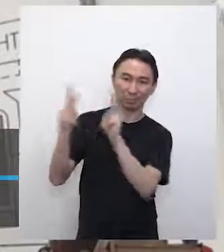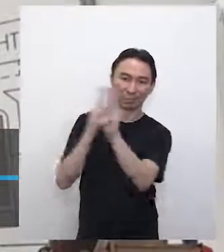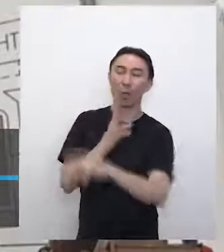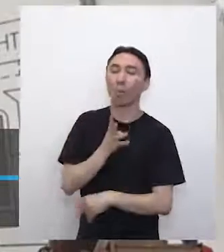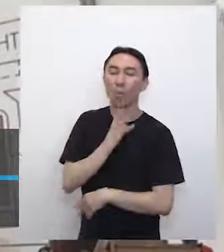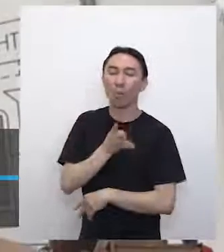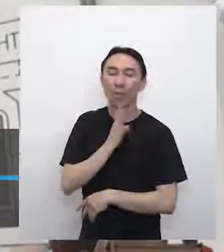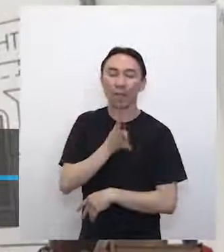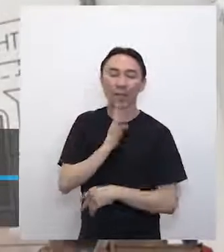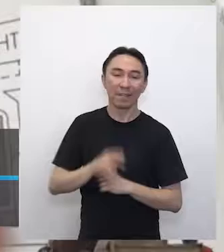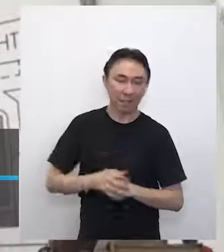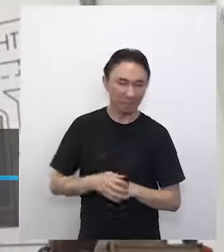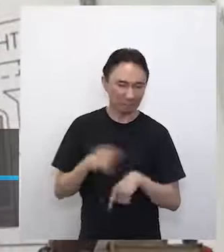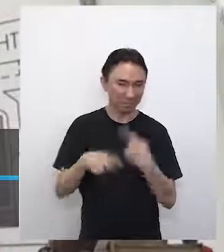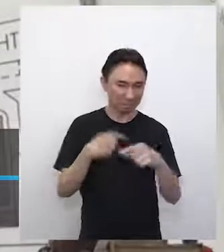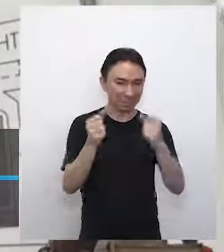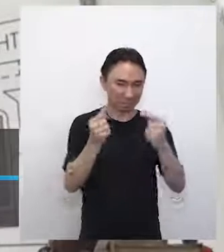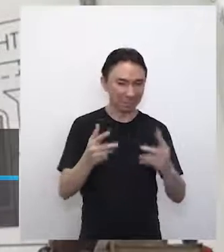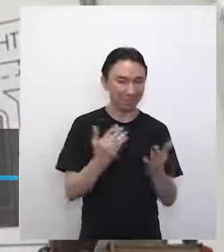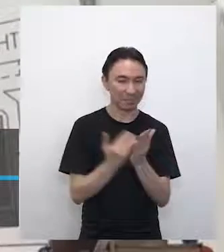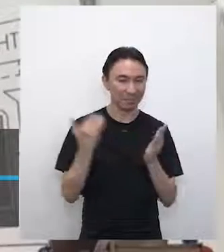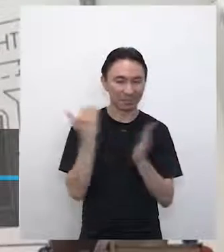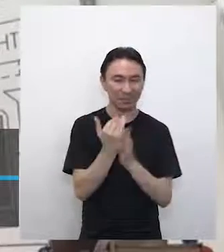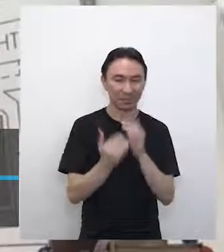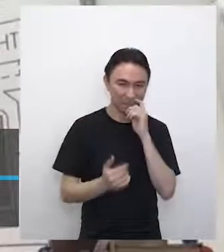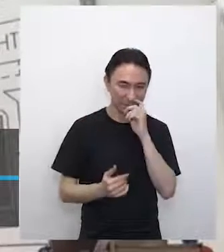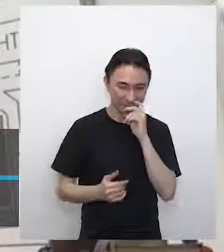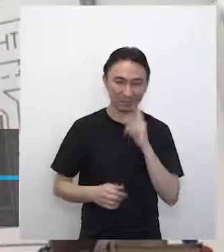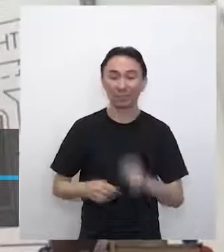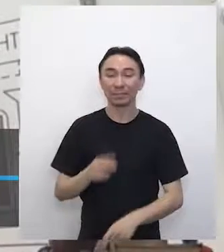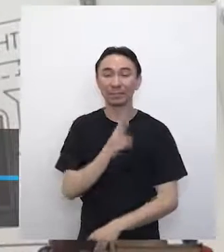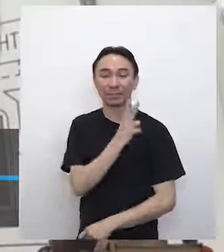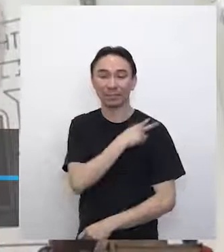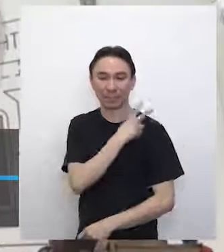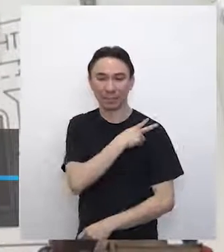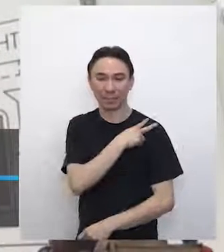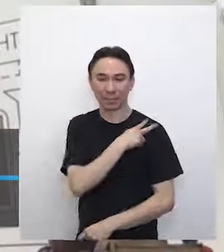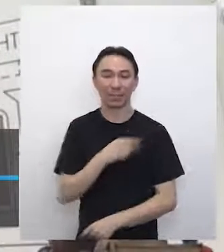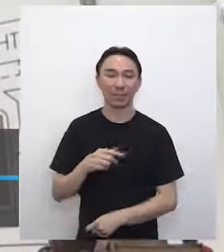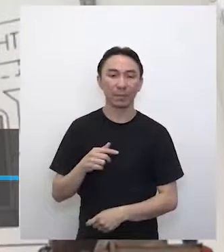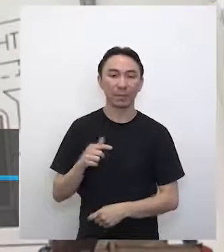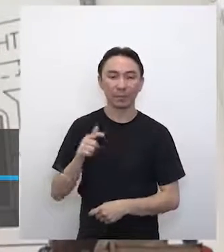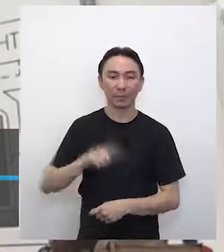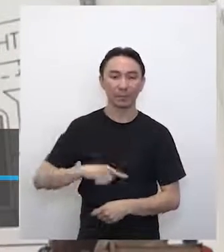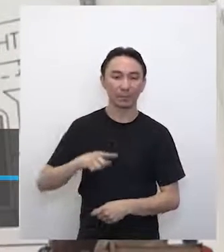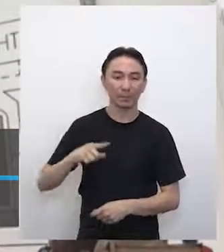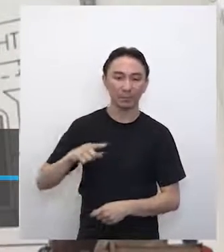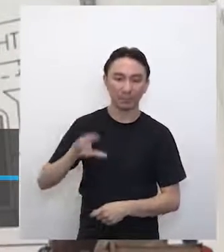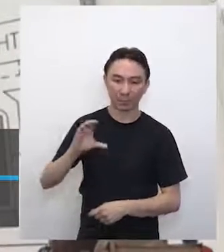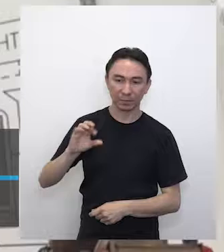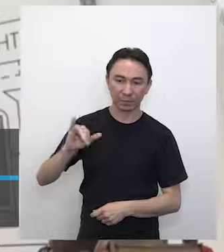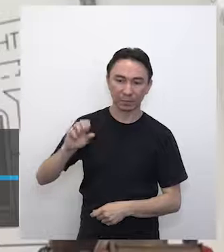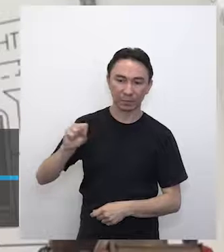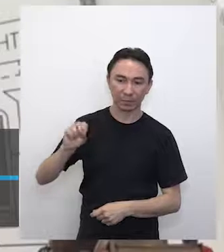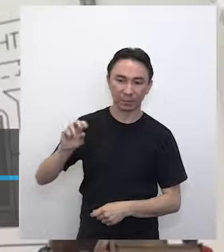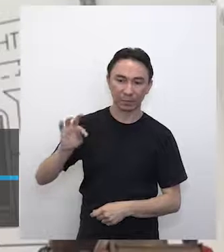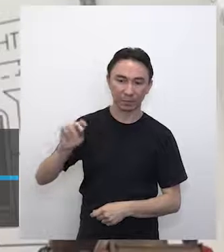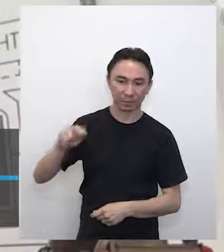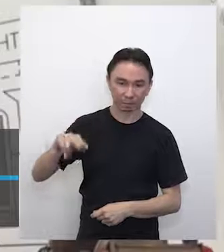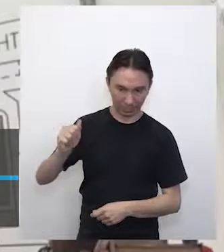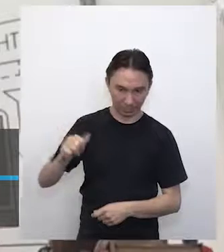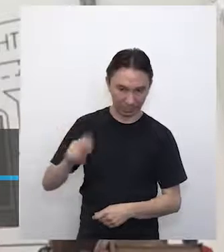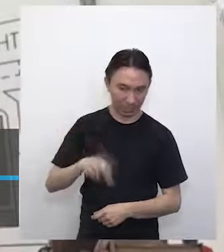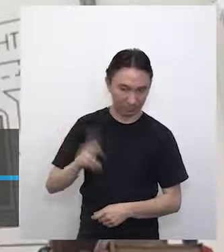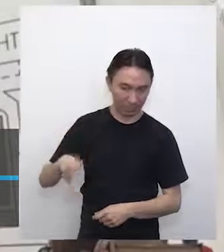sobre isso. E também aqui no segundo ano do ensino médio, a Cristina também, professora